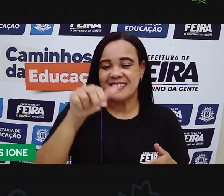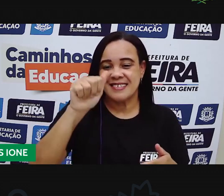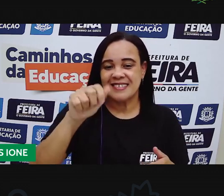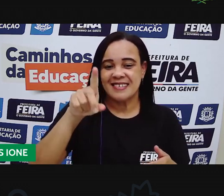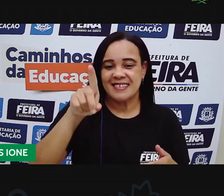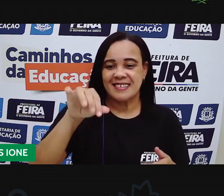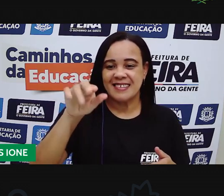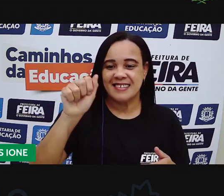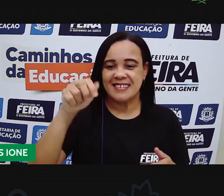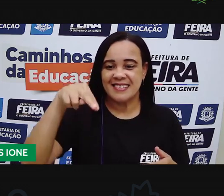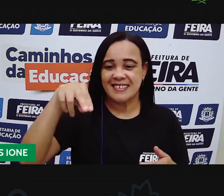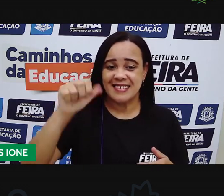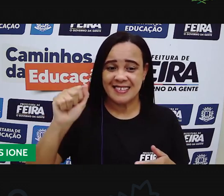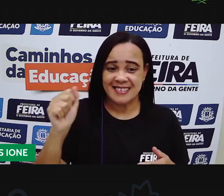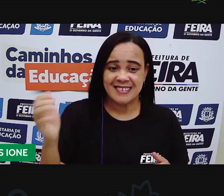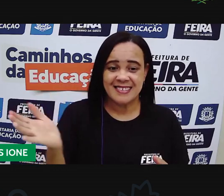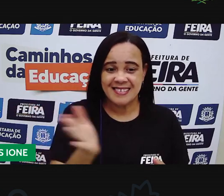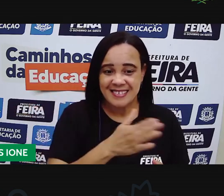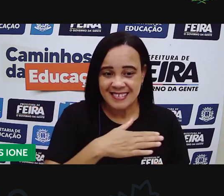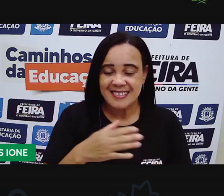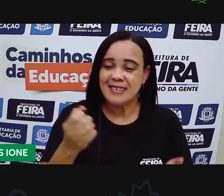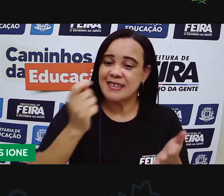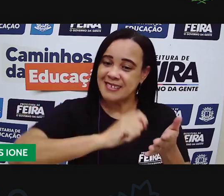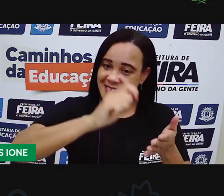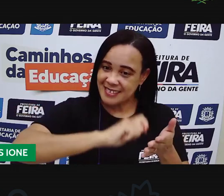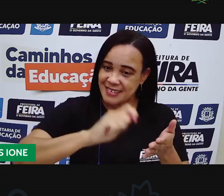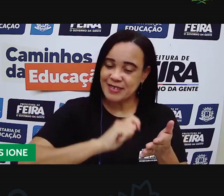autora desse livro.